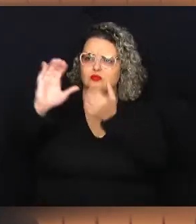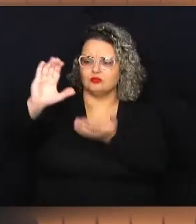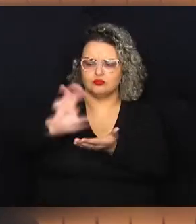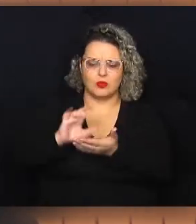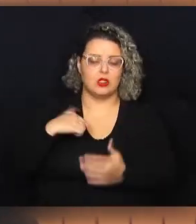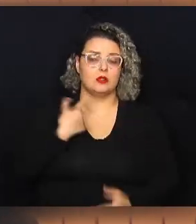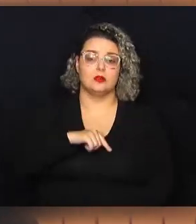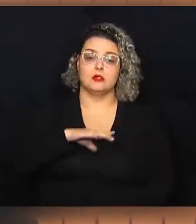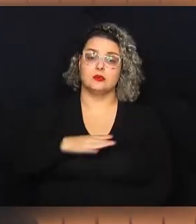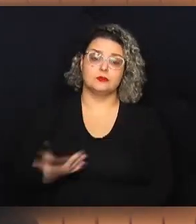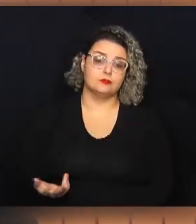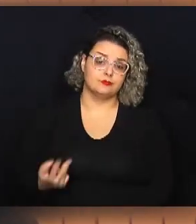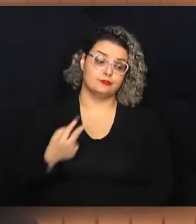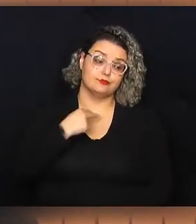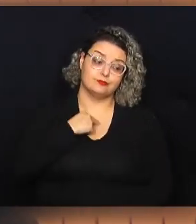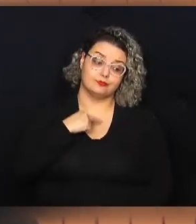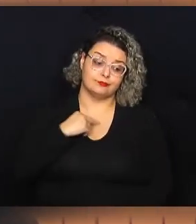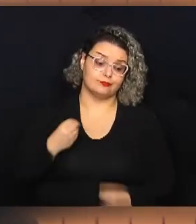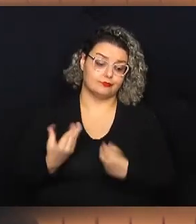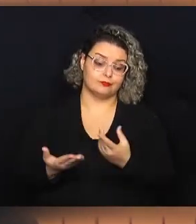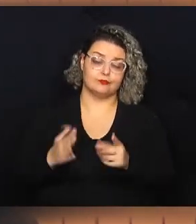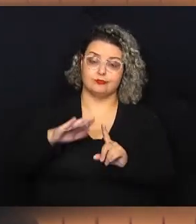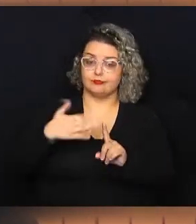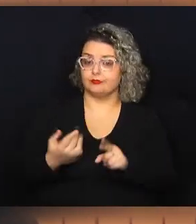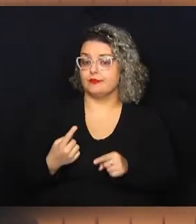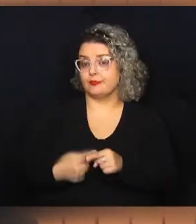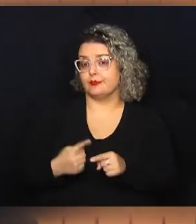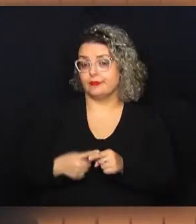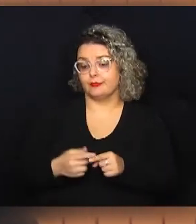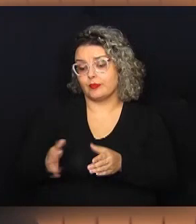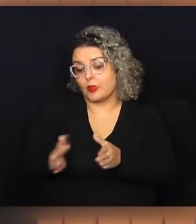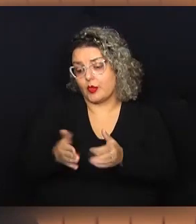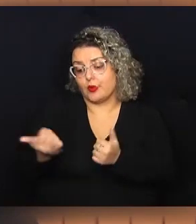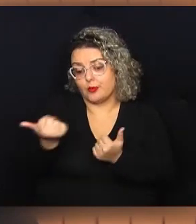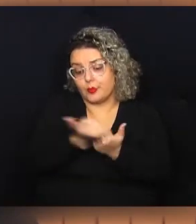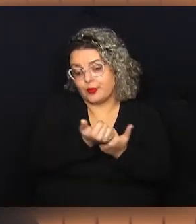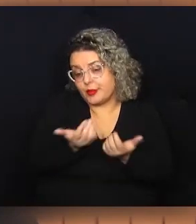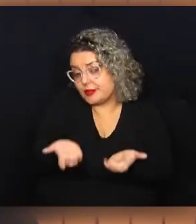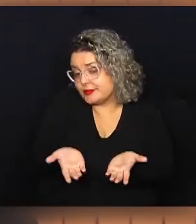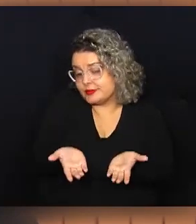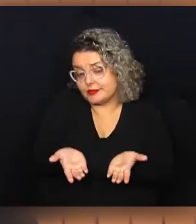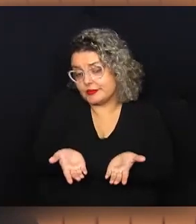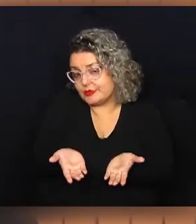recurso para nossa cidade e a gente não pode dar uma honraria porque ele tá investido